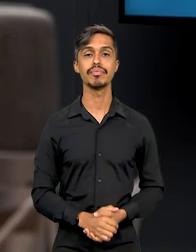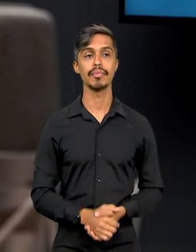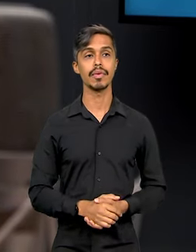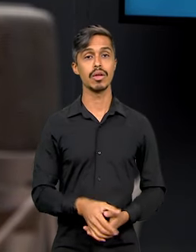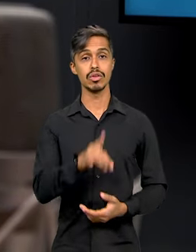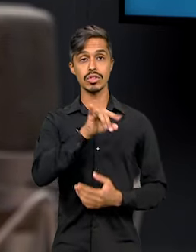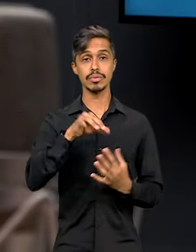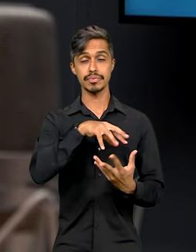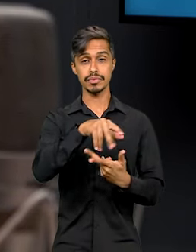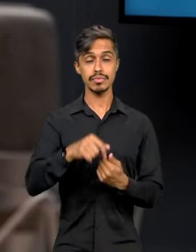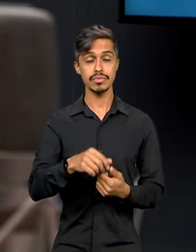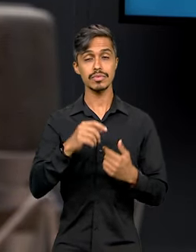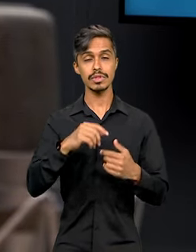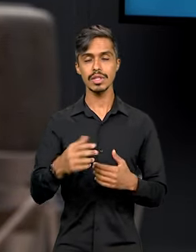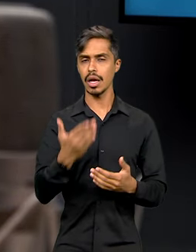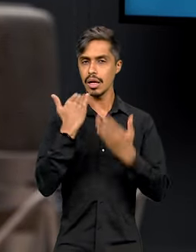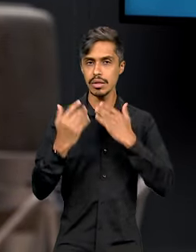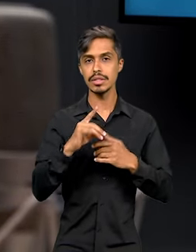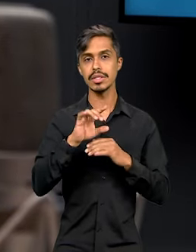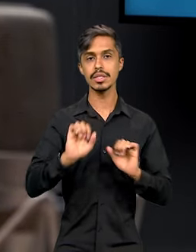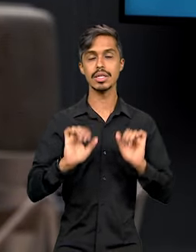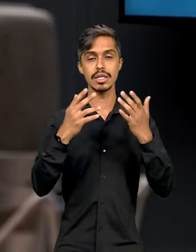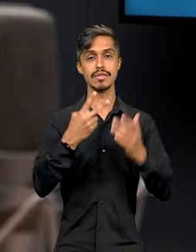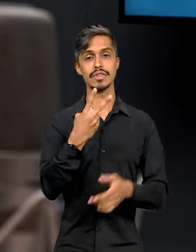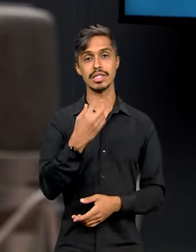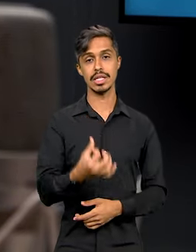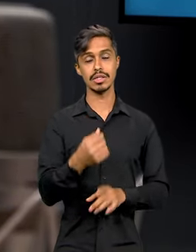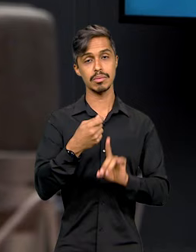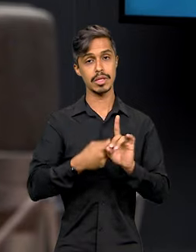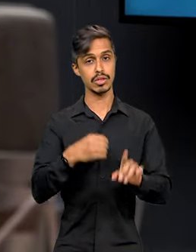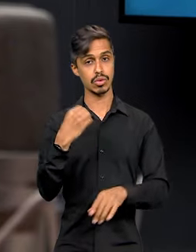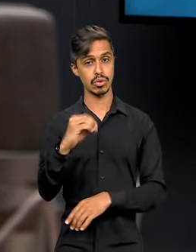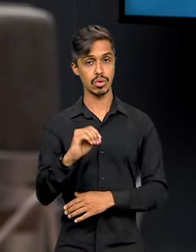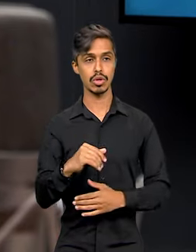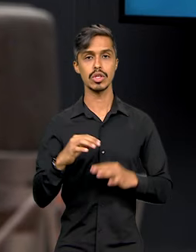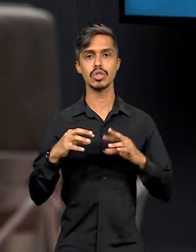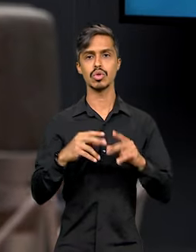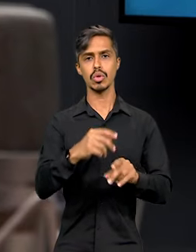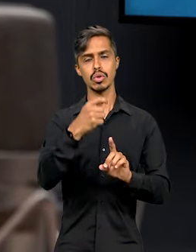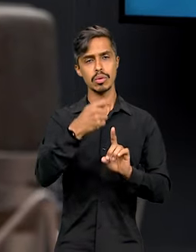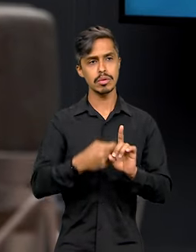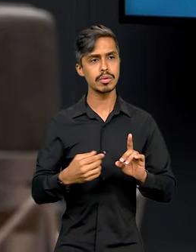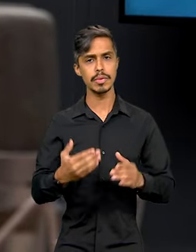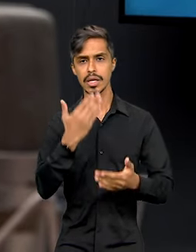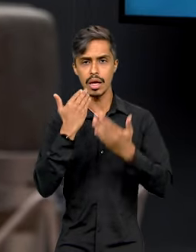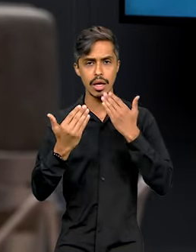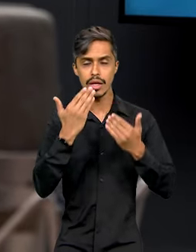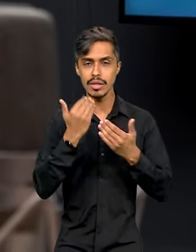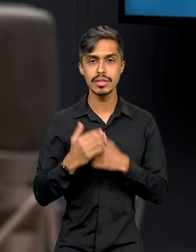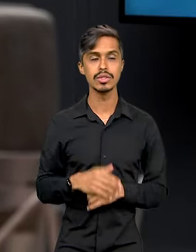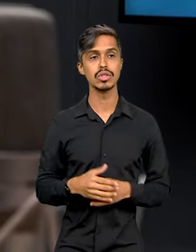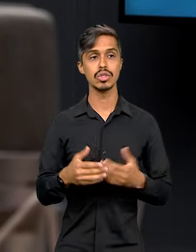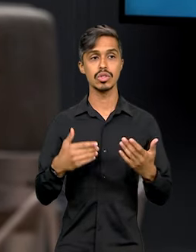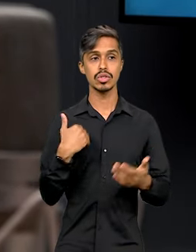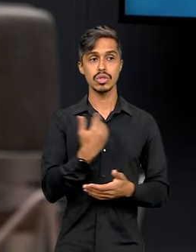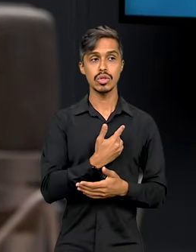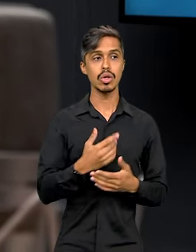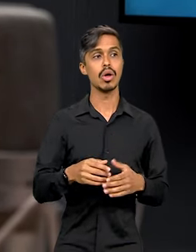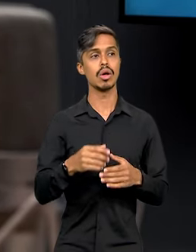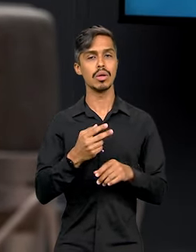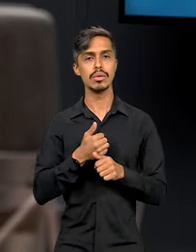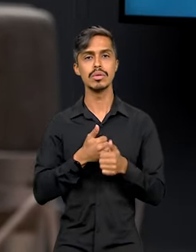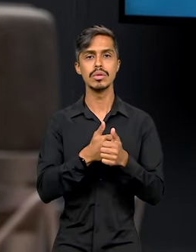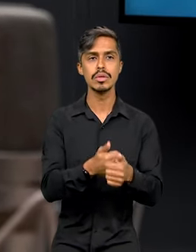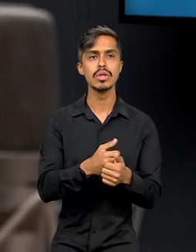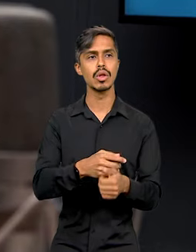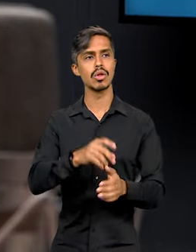de alimentação Recordar que se bem é celebrado o 16 de outubro para nós é todo um mês da alimentação não no qual estamos atrás